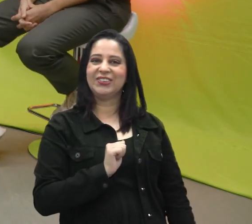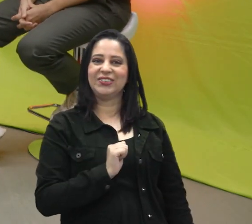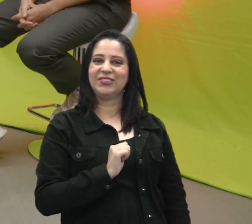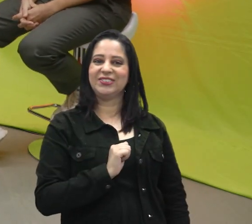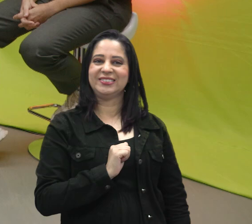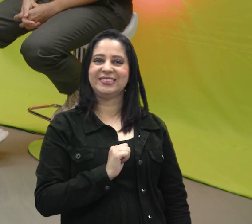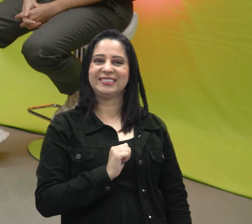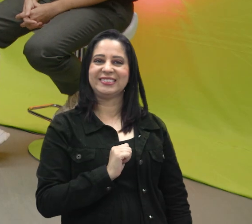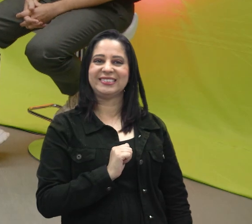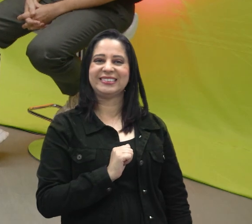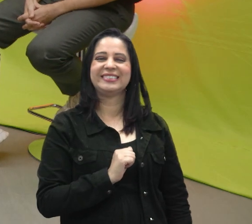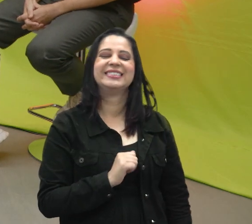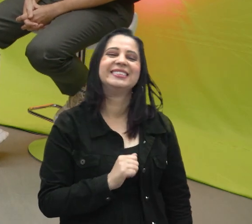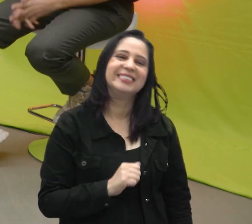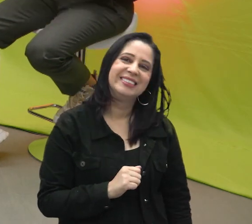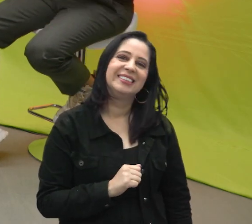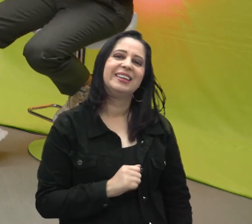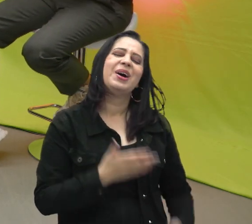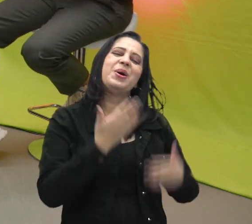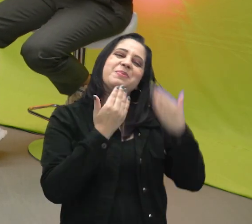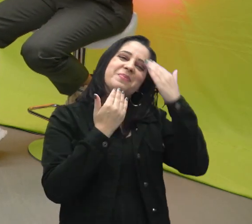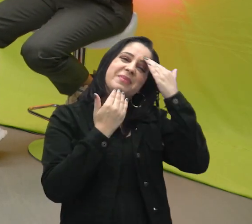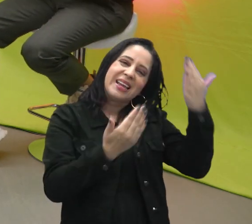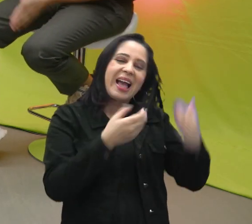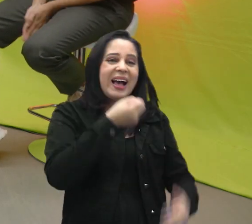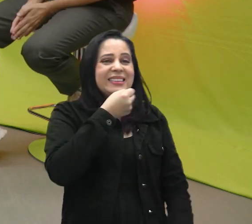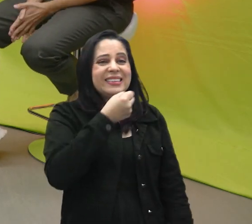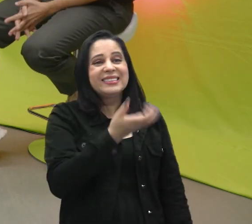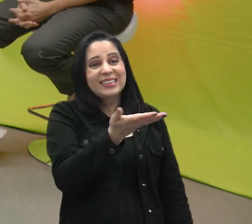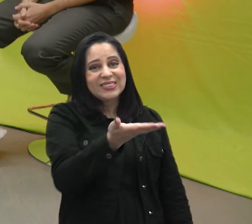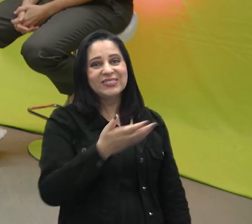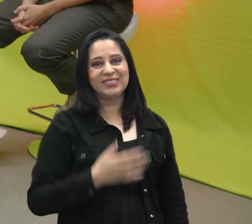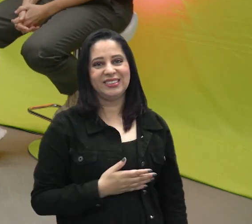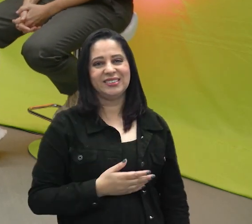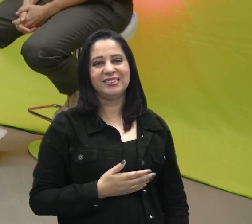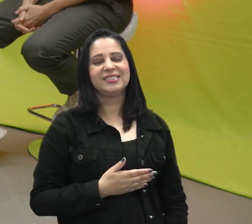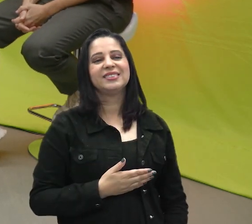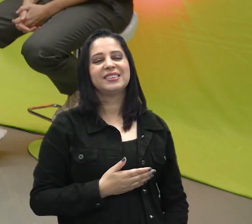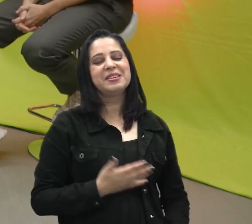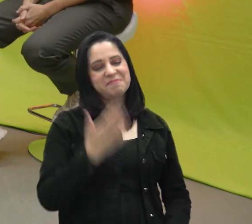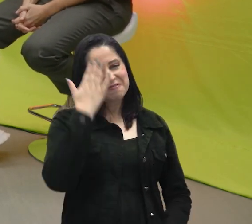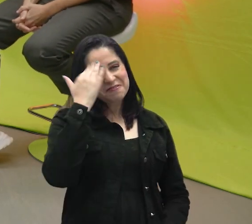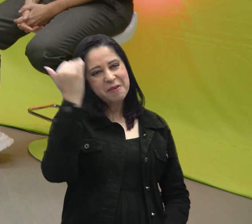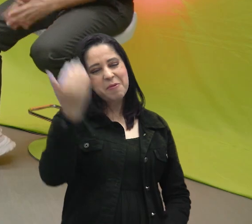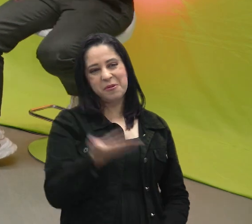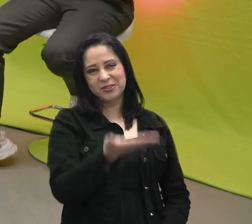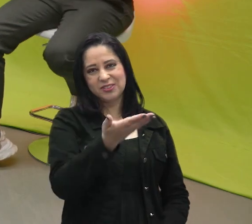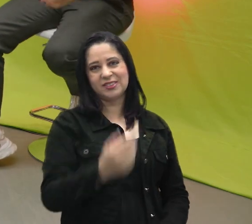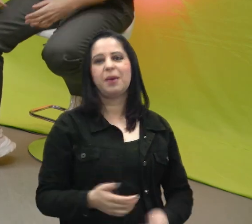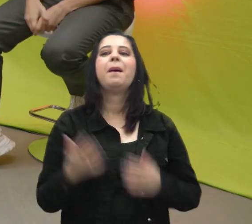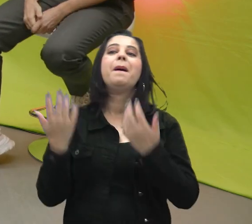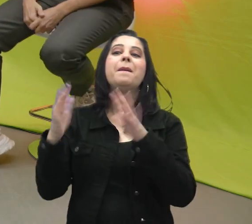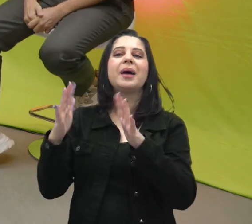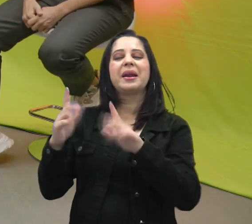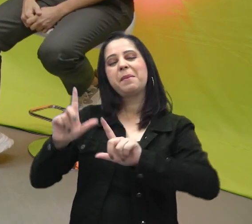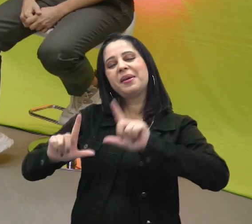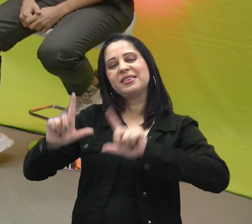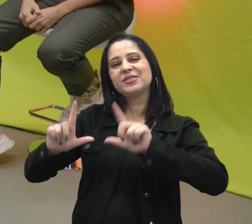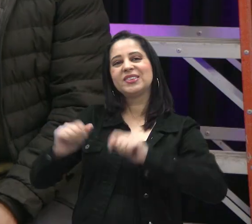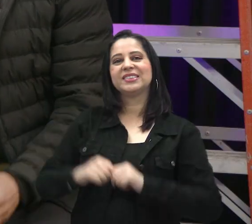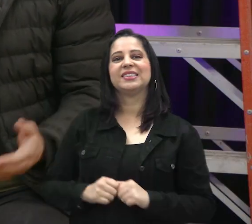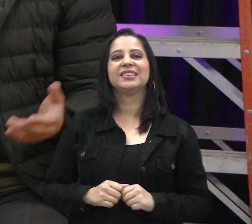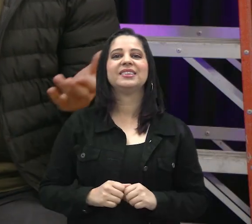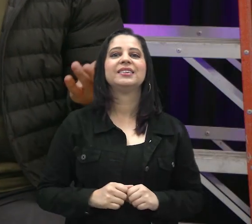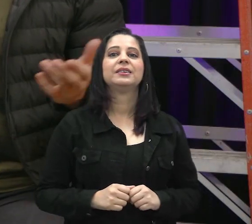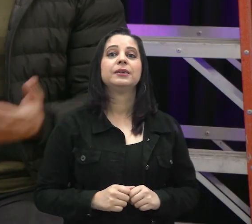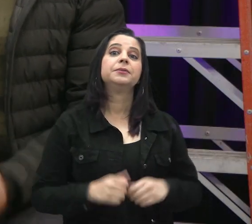segredo. Então, obrigado pela sua participação aqui no programa. obrigado. Sucesso na sua carreira sempre, Obrigado. meu amigo. Parabéns pelo Sucesso, programa. Tom. Obrigado. Tudo de bom, viu?